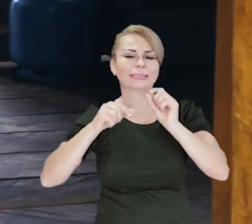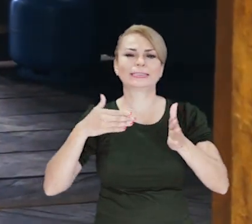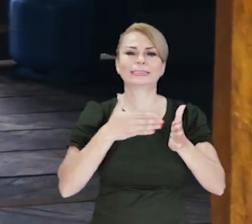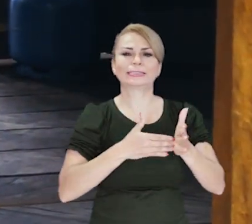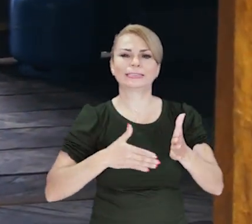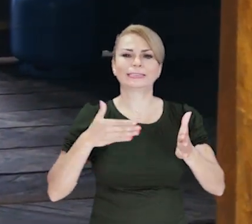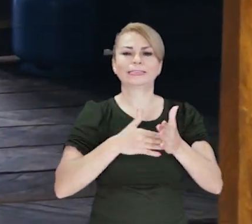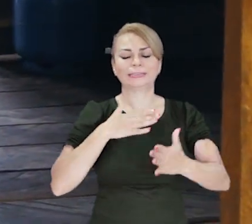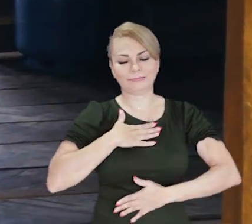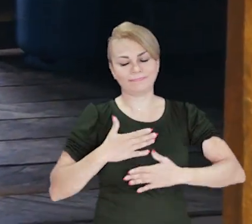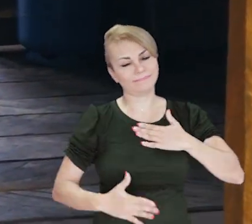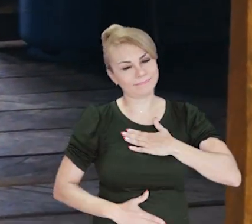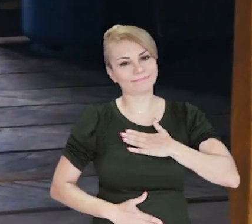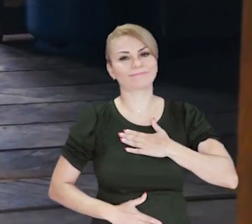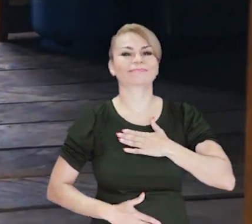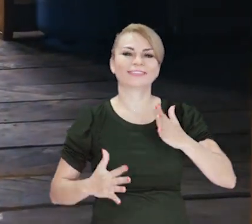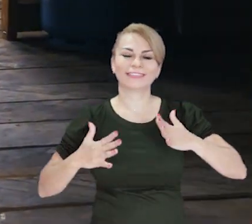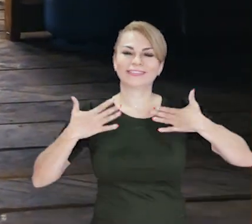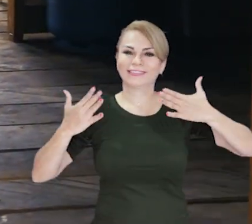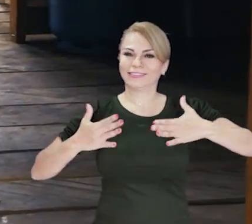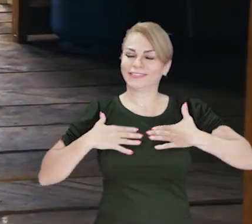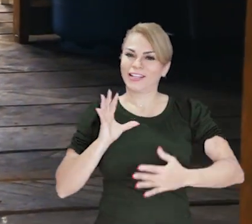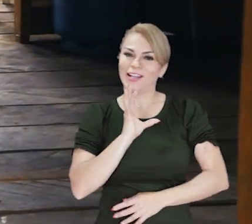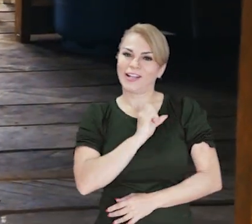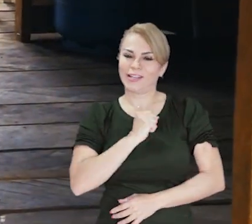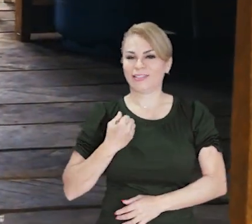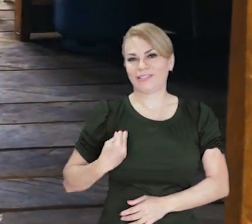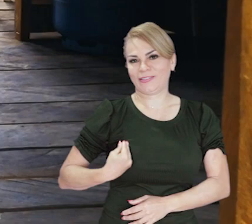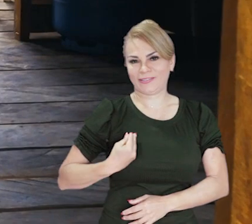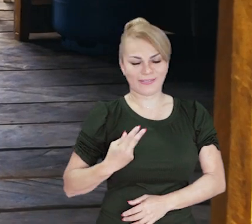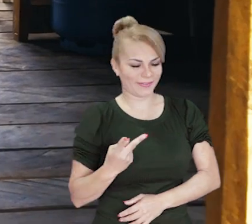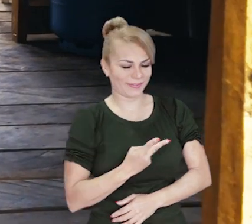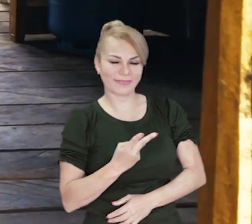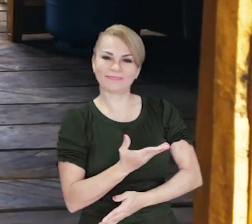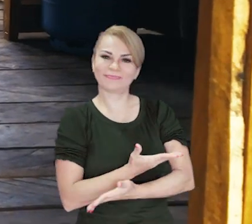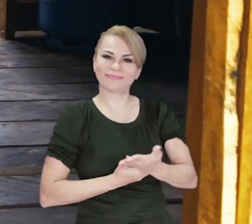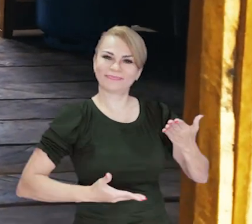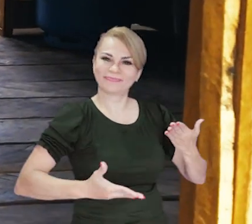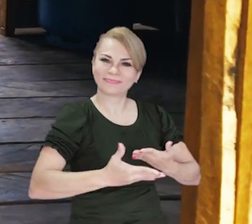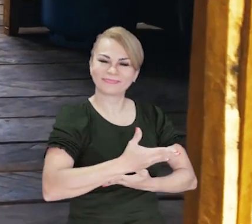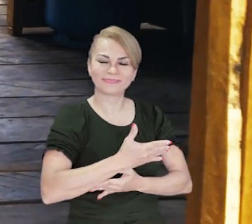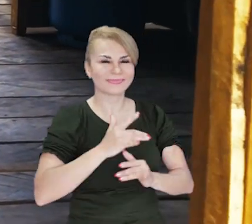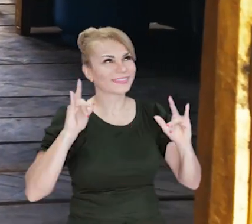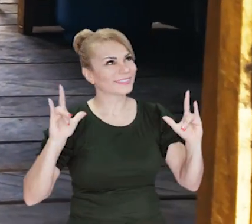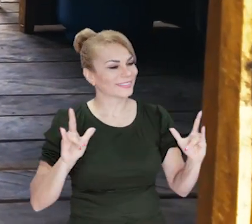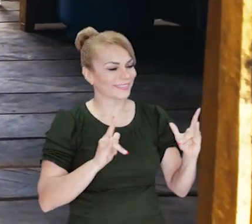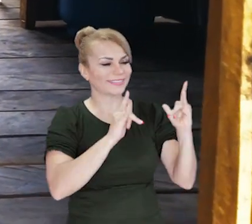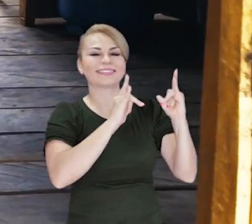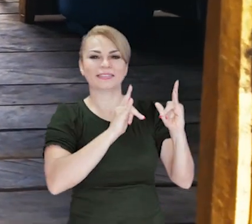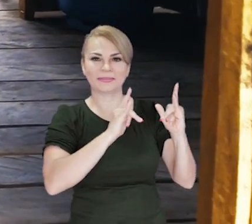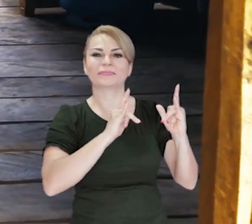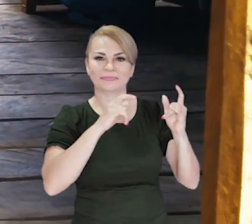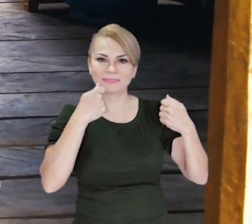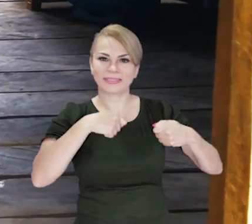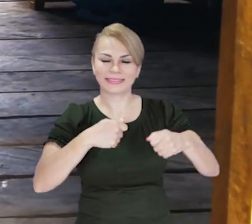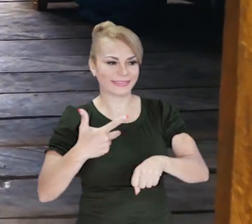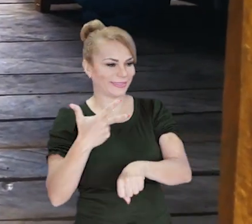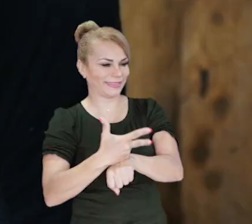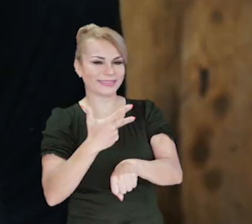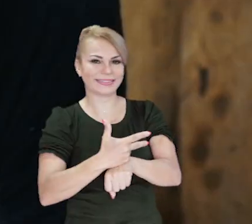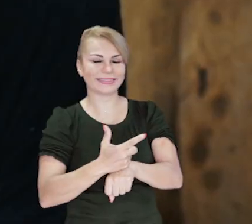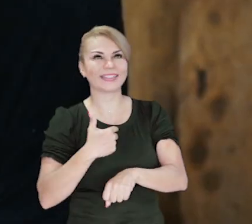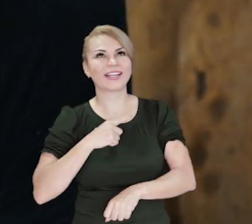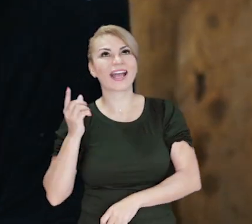teve há cerca de 2 anos, e das limitações físicas que a idade impôs, a alegria e o amor pela vida e pelo esposo merecem